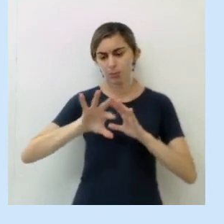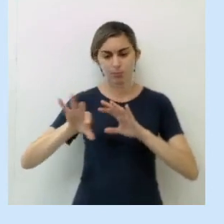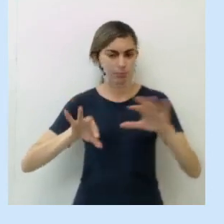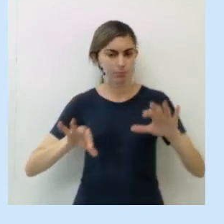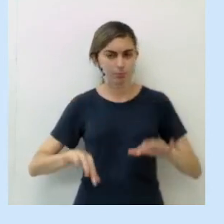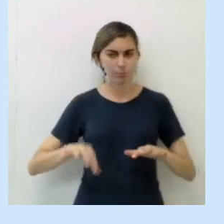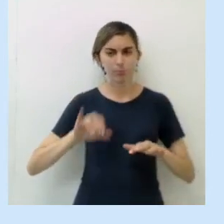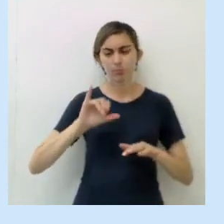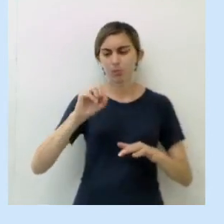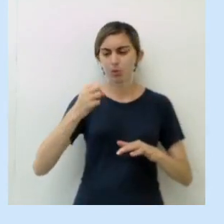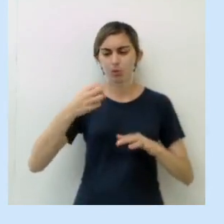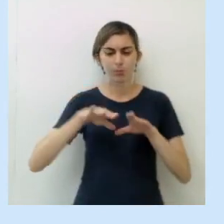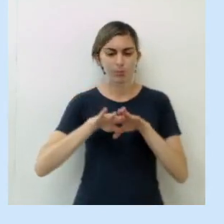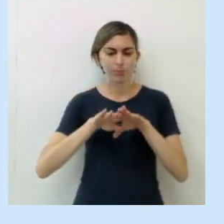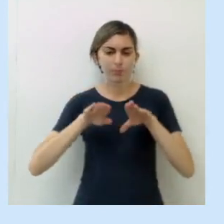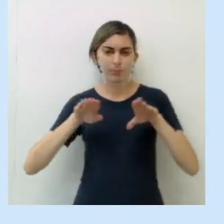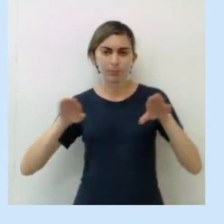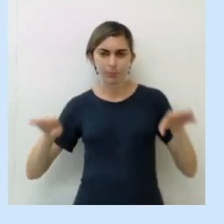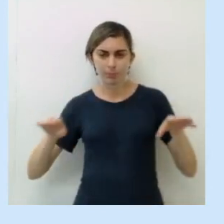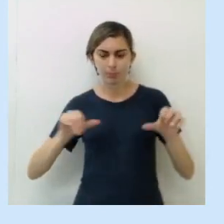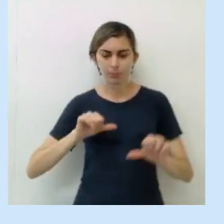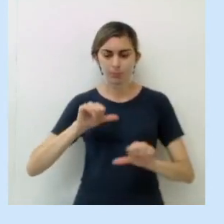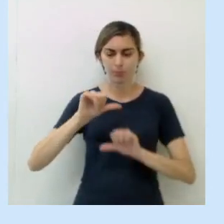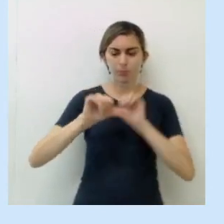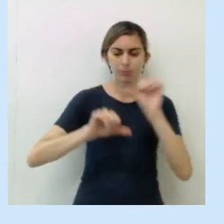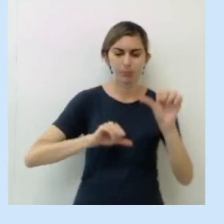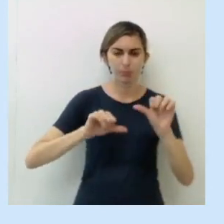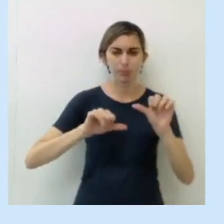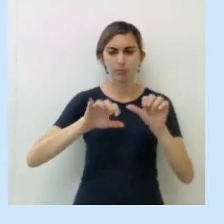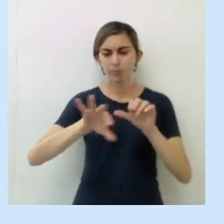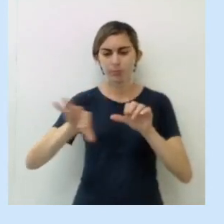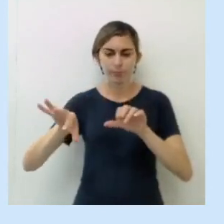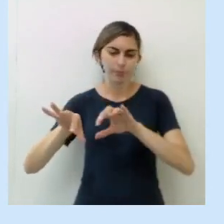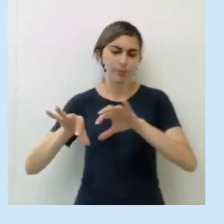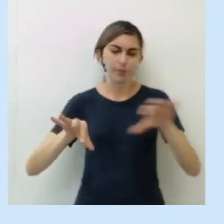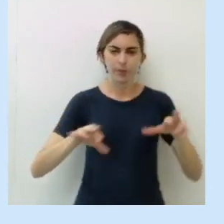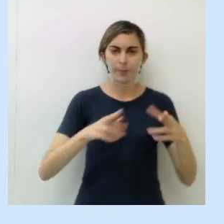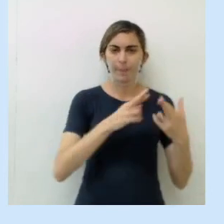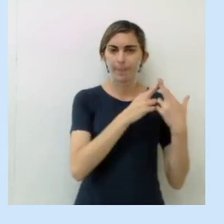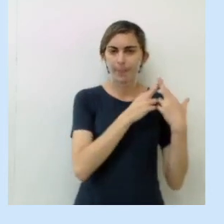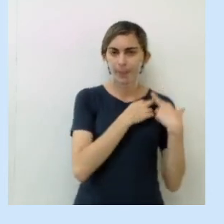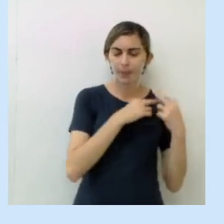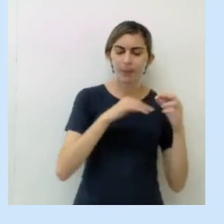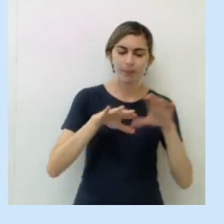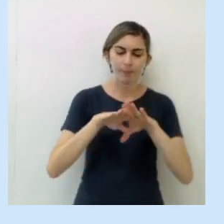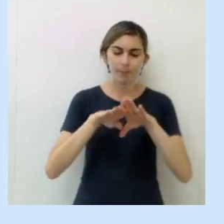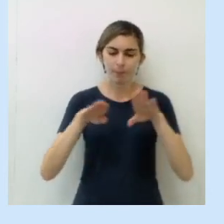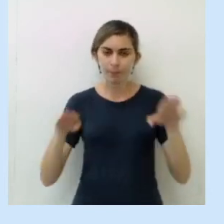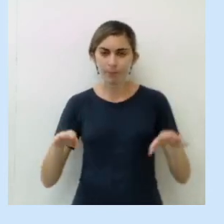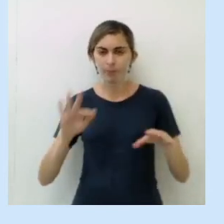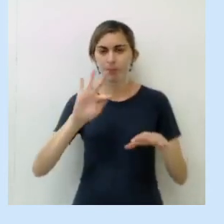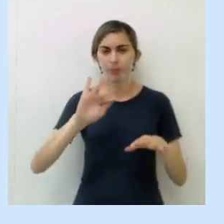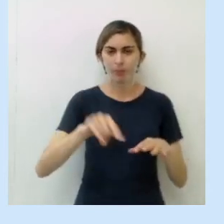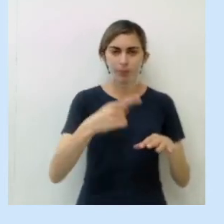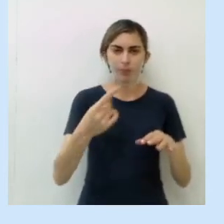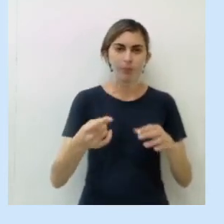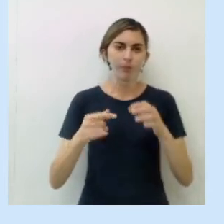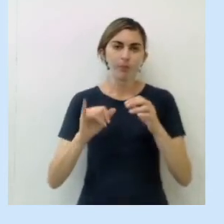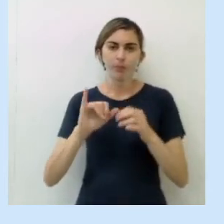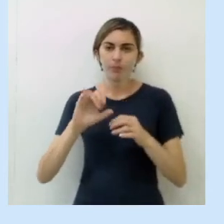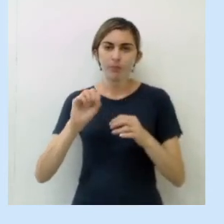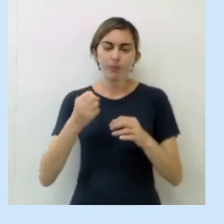a isomeria plana, a isomeria constitucional de função, que é a plana de função também. Ela faz